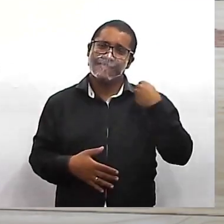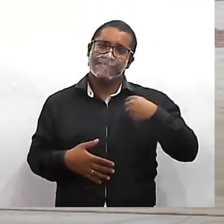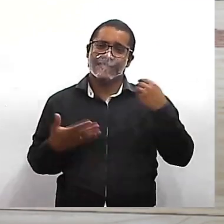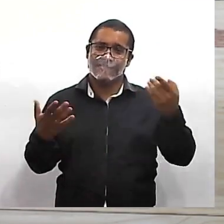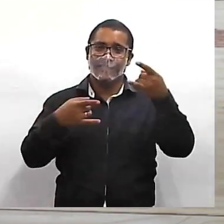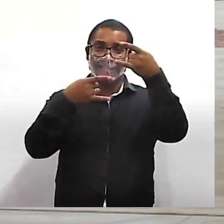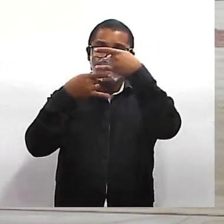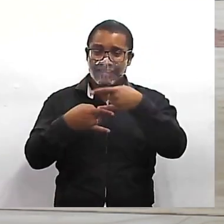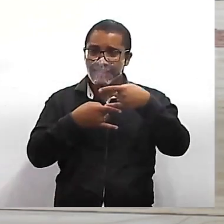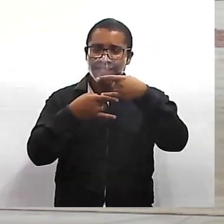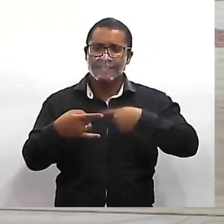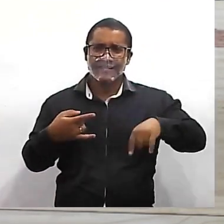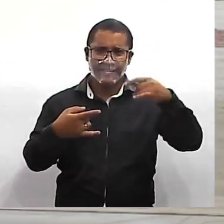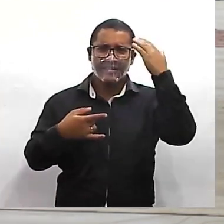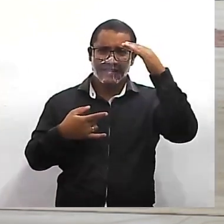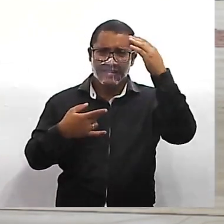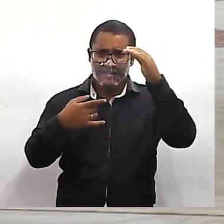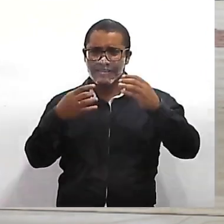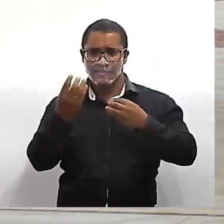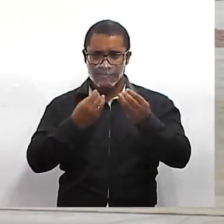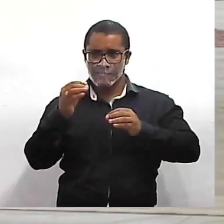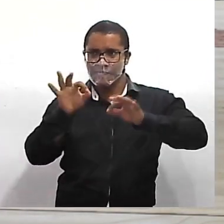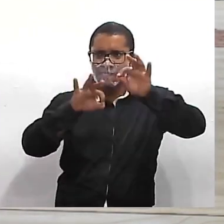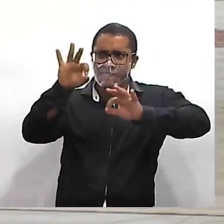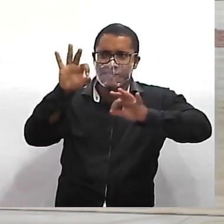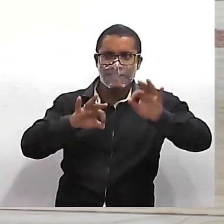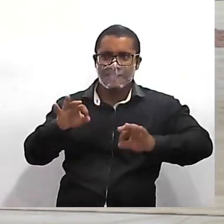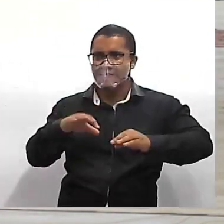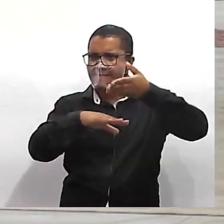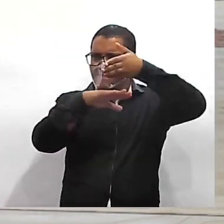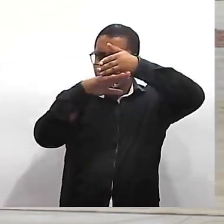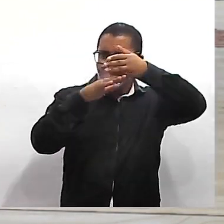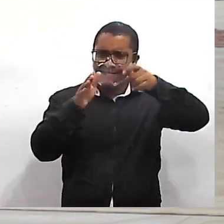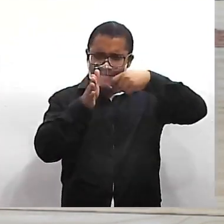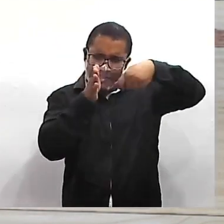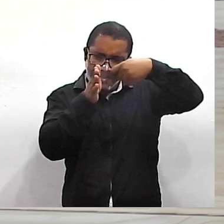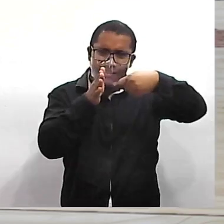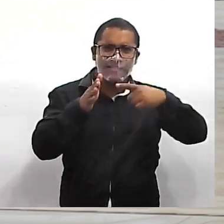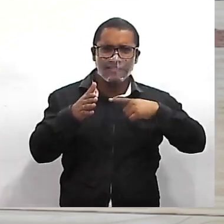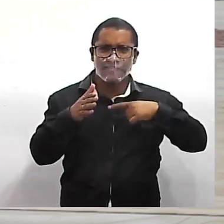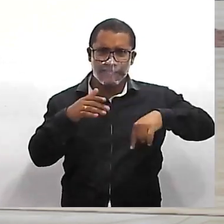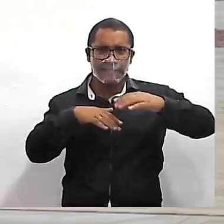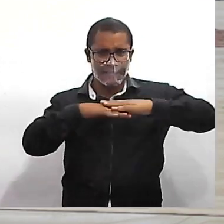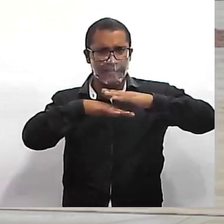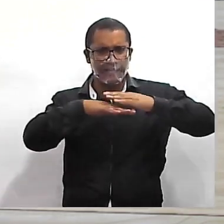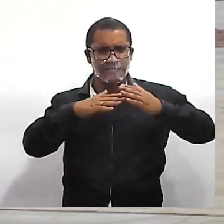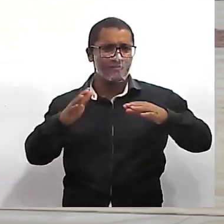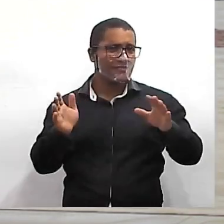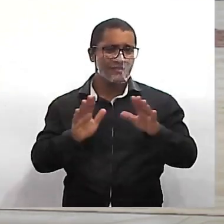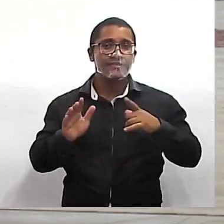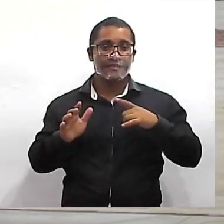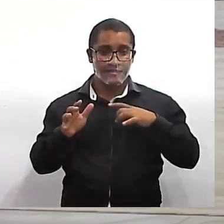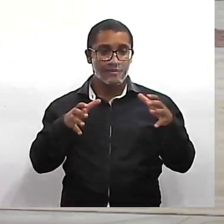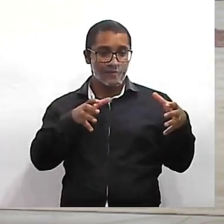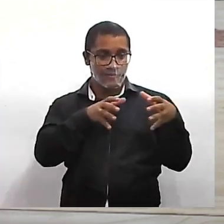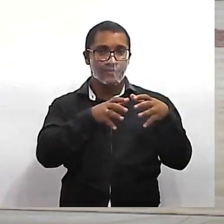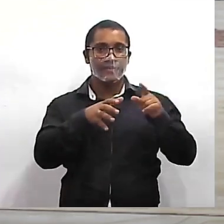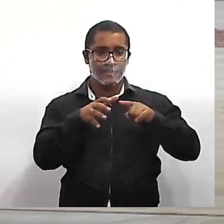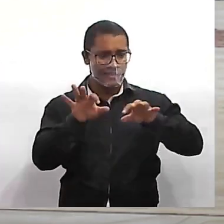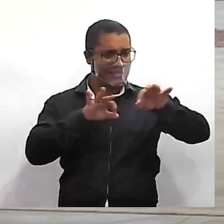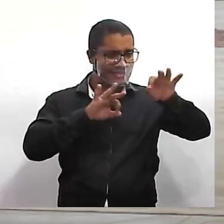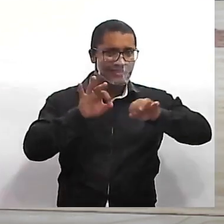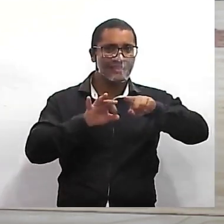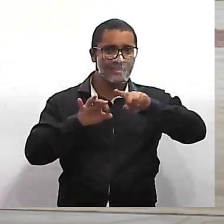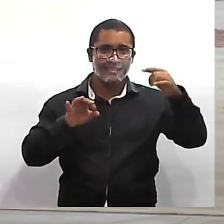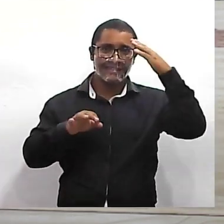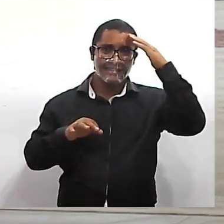A gente não entende nada das questões técnicas aqui, mas tem uma equipe que você aí não está vendo, que a gente não sabe de nada do que